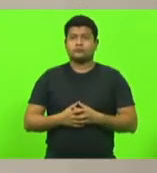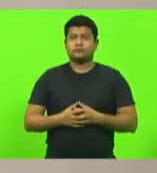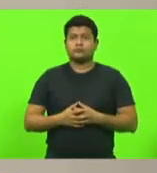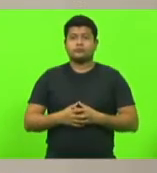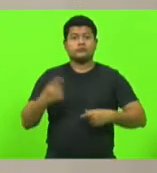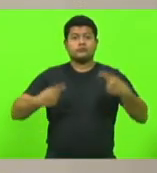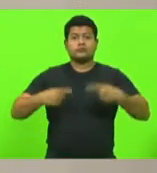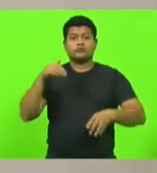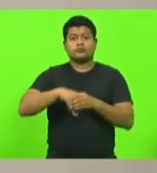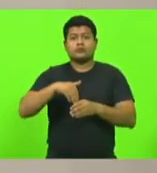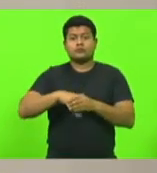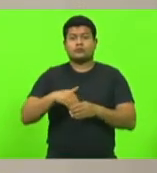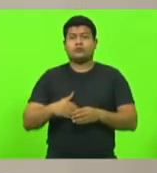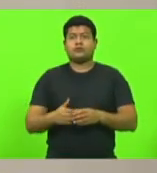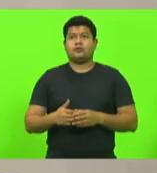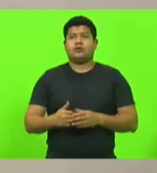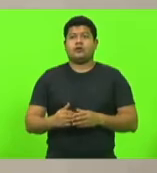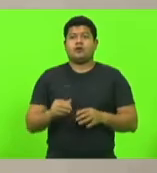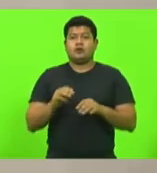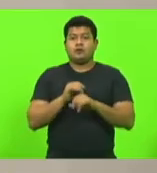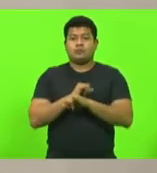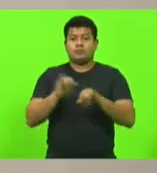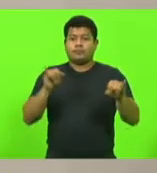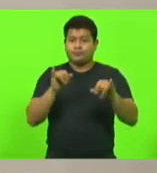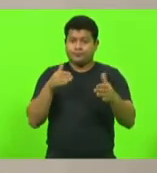Discussão e votação em turno único da mensagem de veto